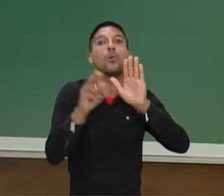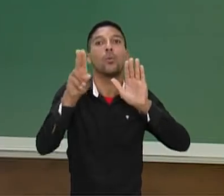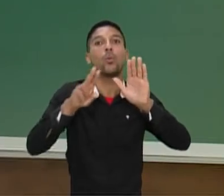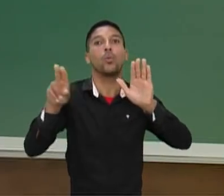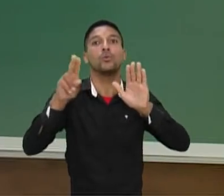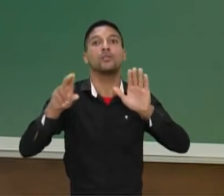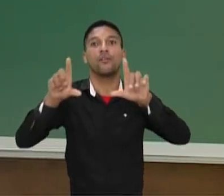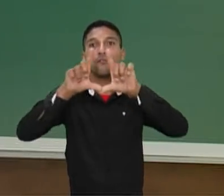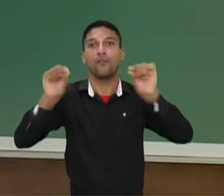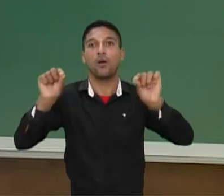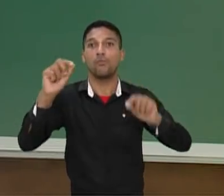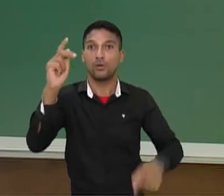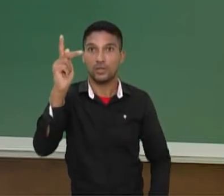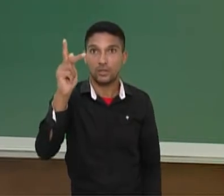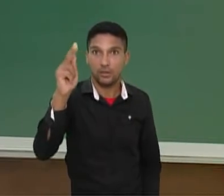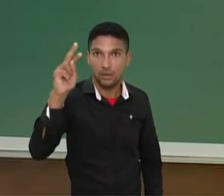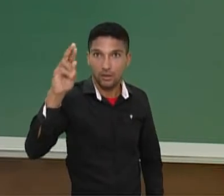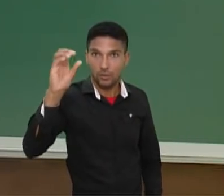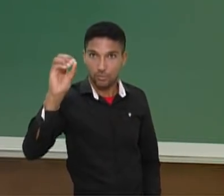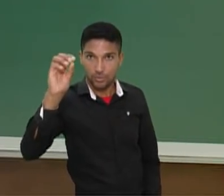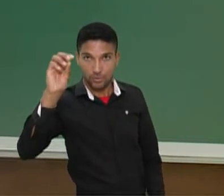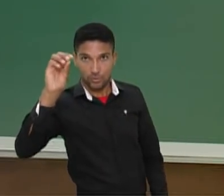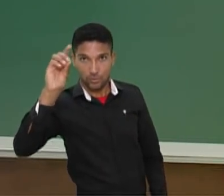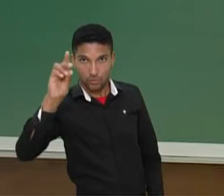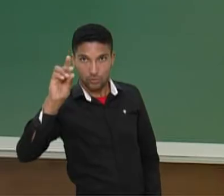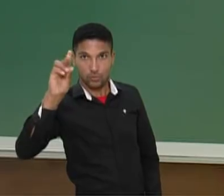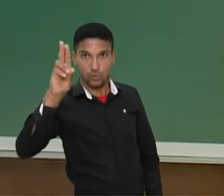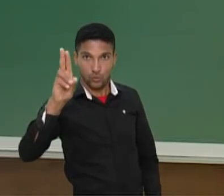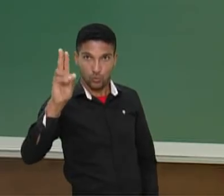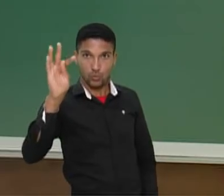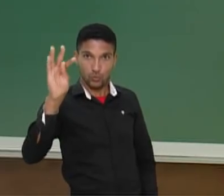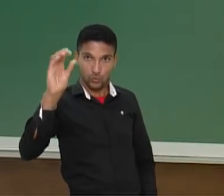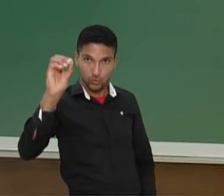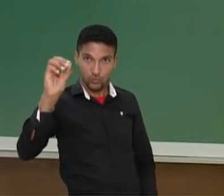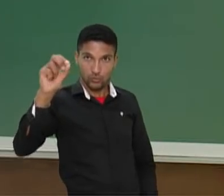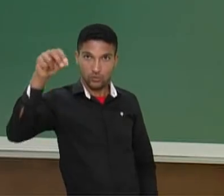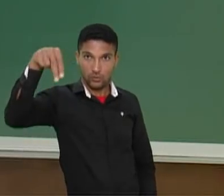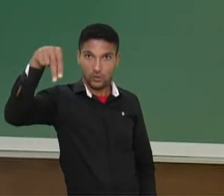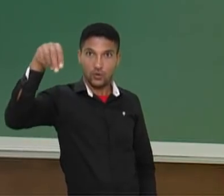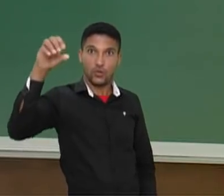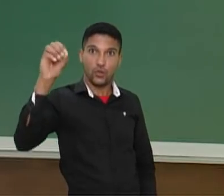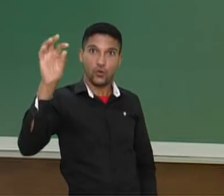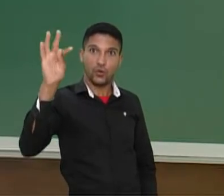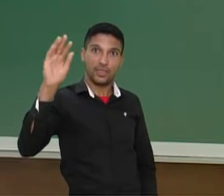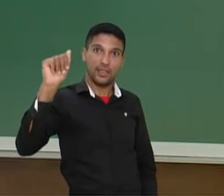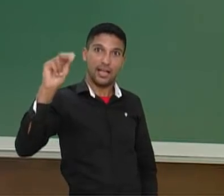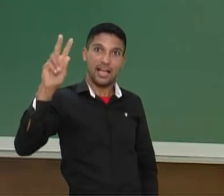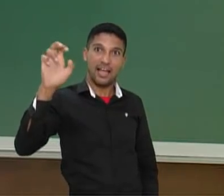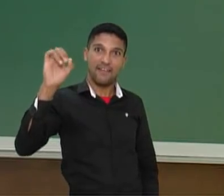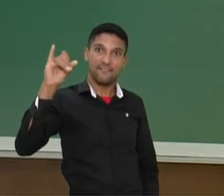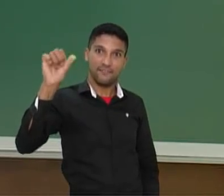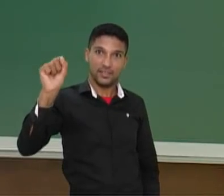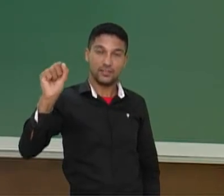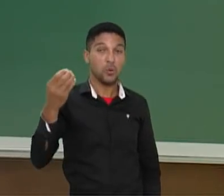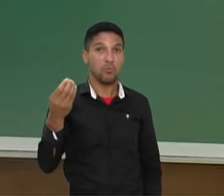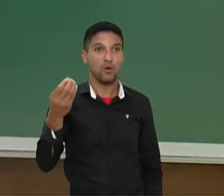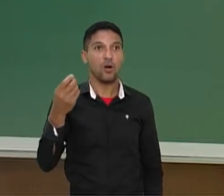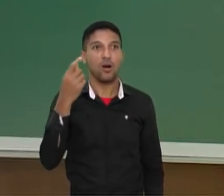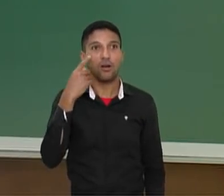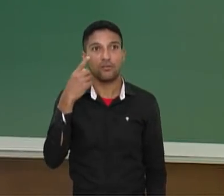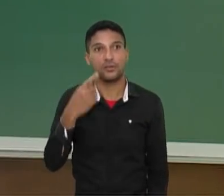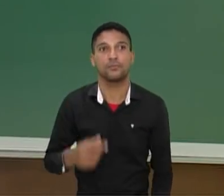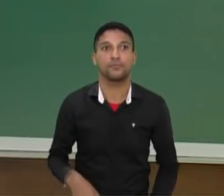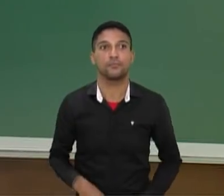aquelas flechinhas fazendo todas as multiplicações. É só lembrar da regra. Olha a regra como é que era. Quadrado do primeiro